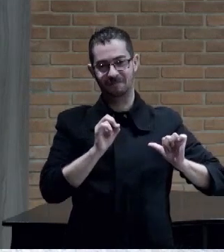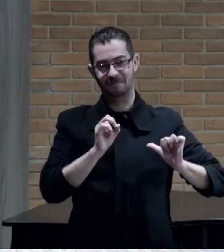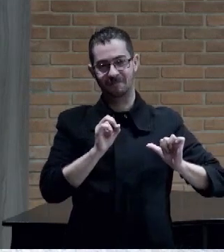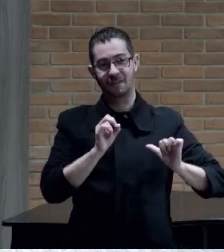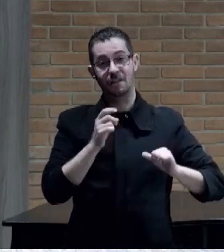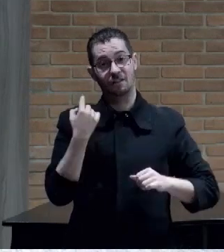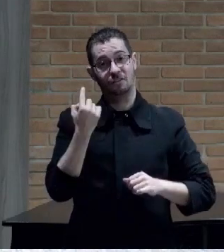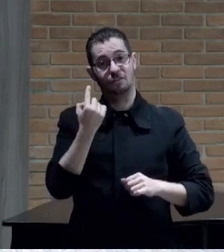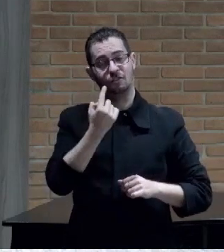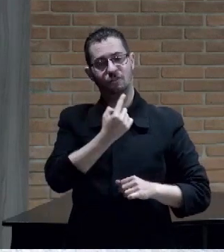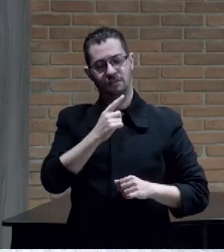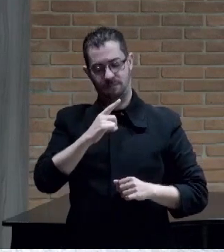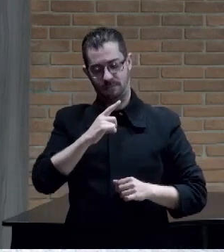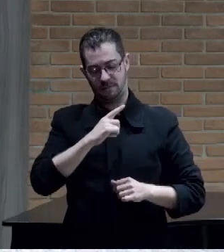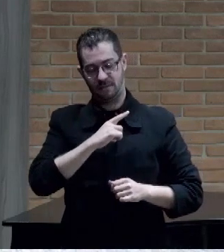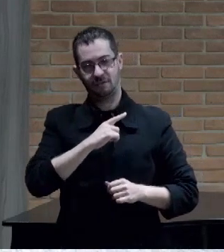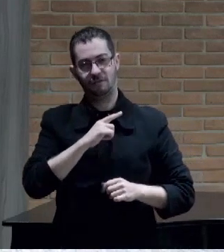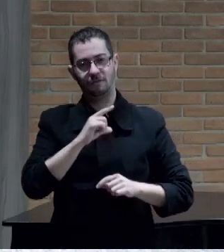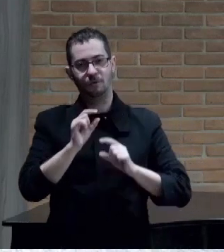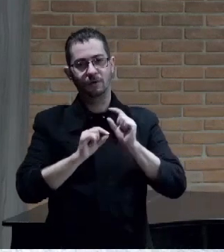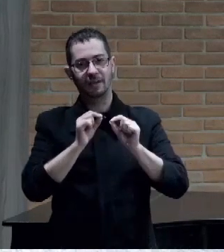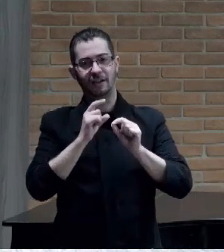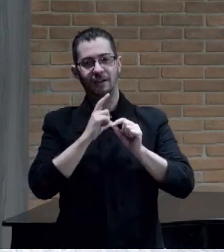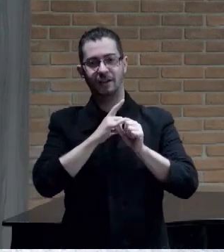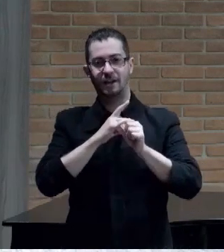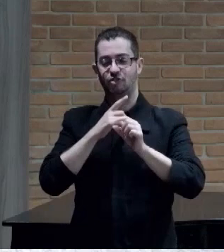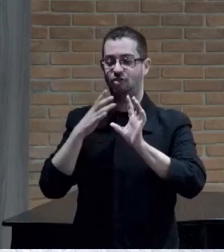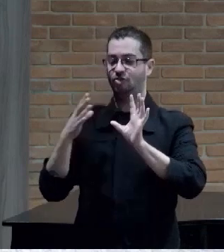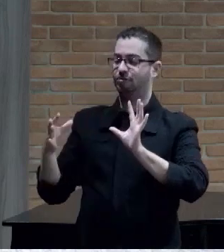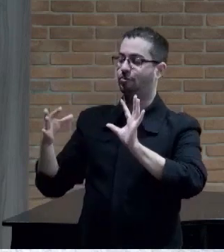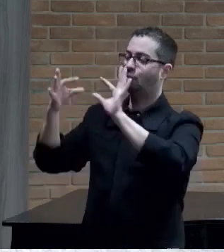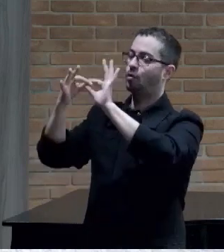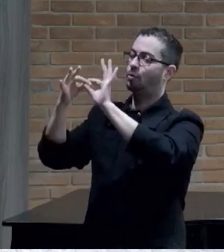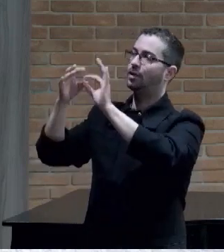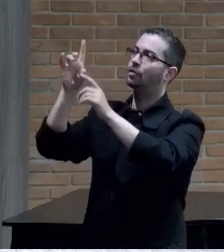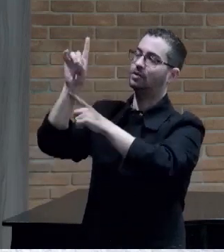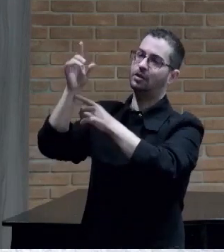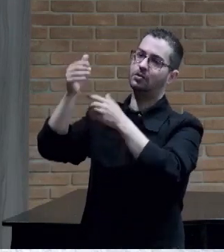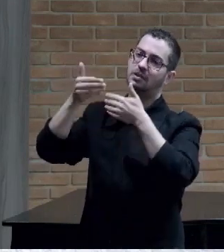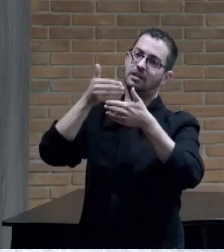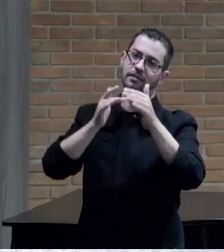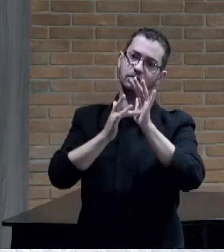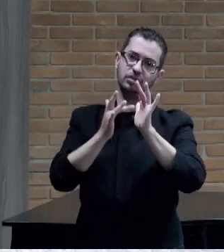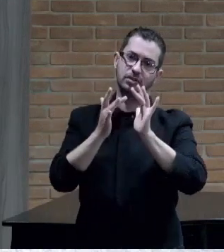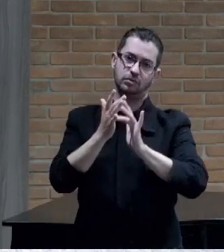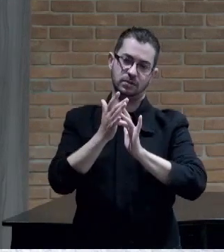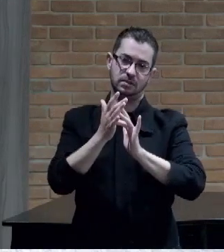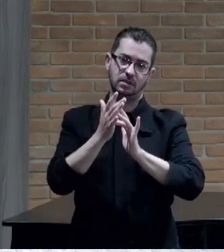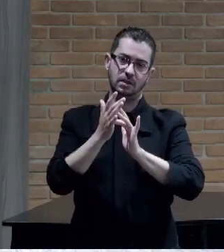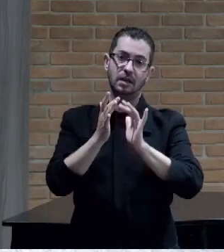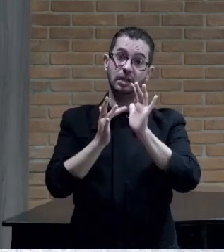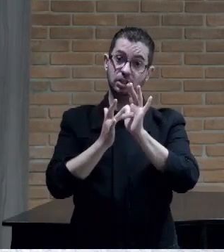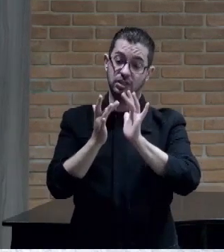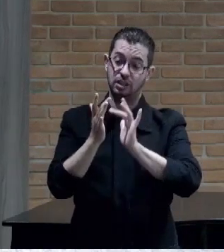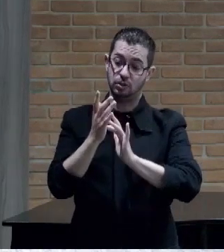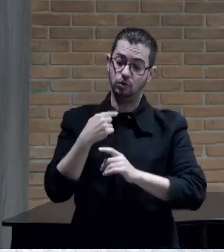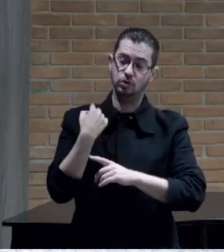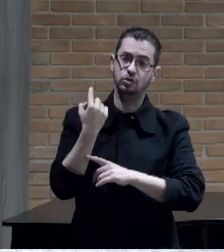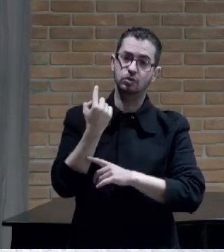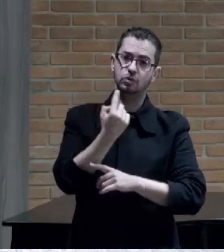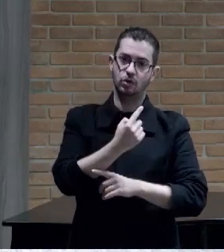Somos trazidos o quê? De volta à comunhão com Deus por meio de Cristo. Em Cristo nós realmente recebemos um